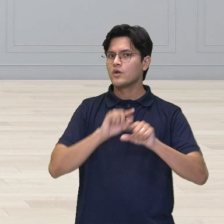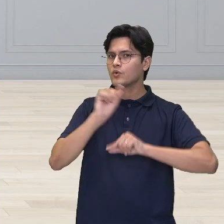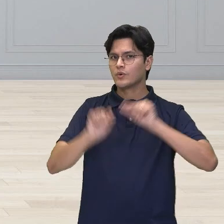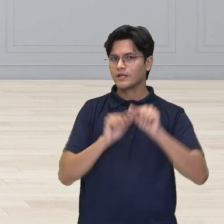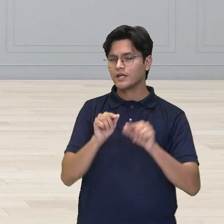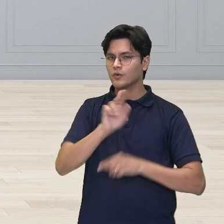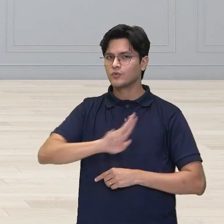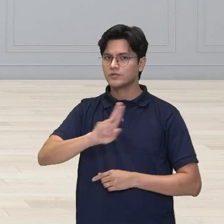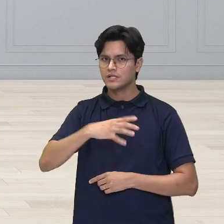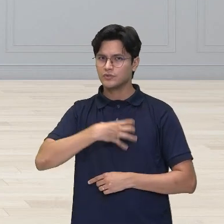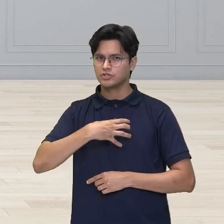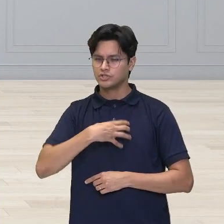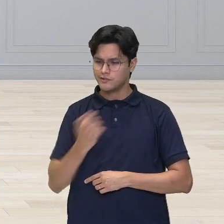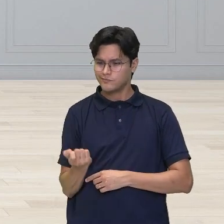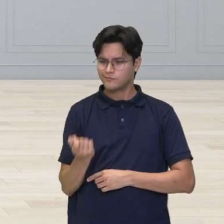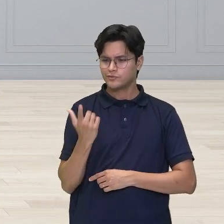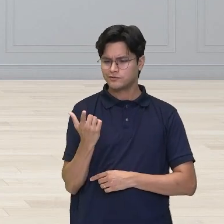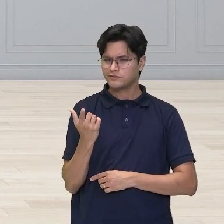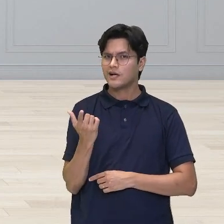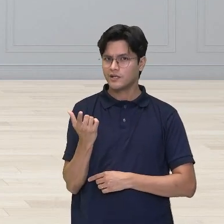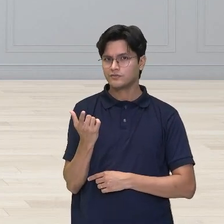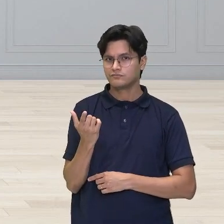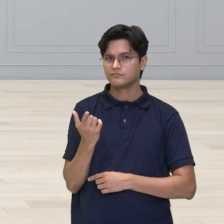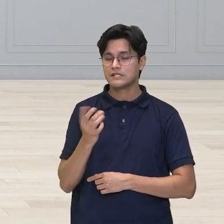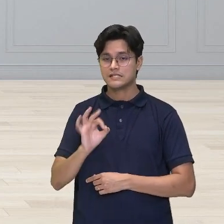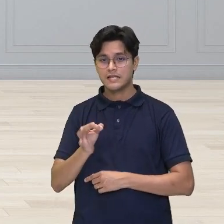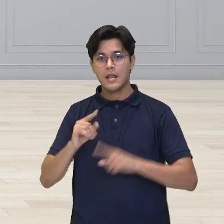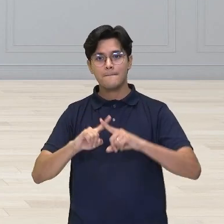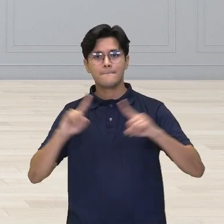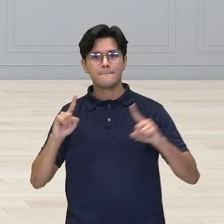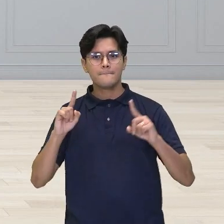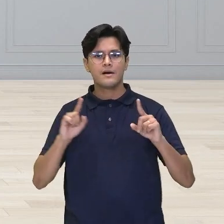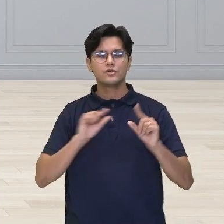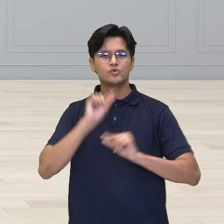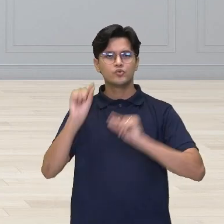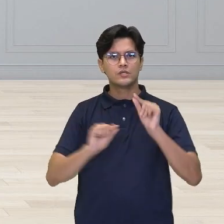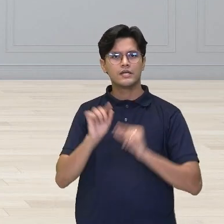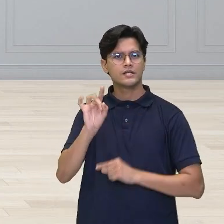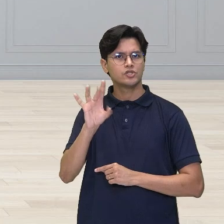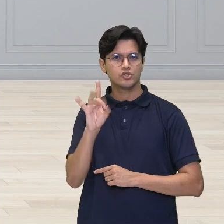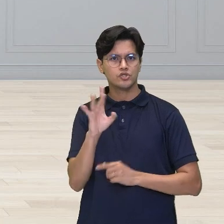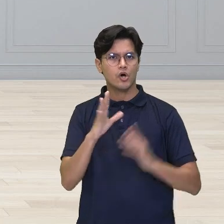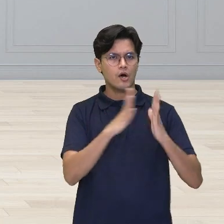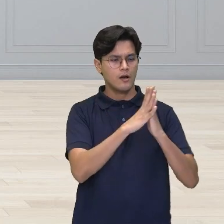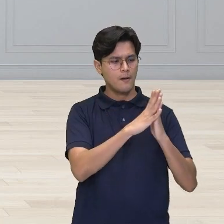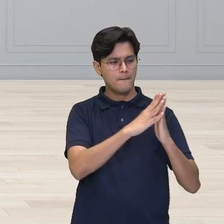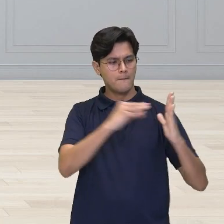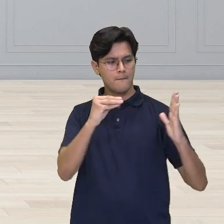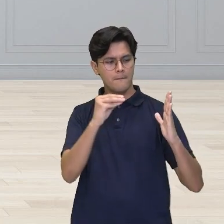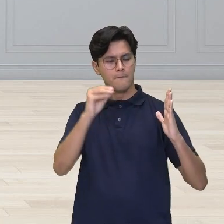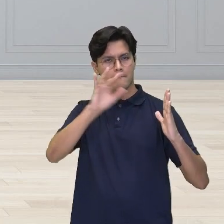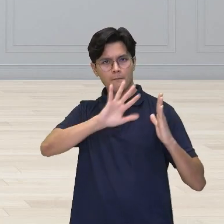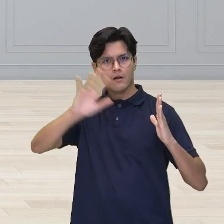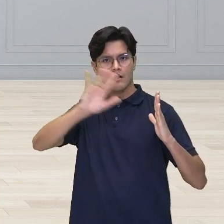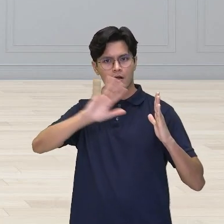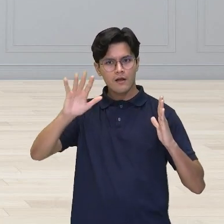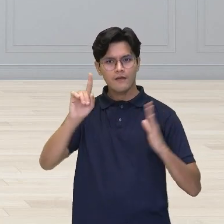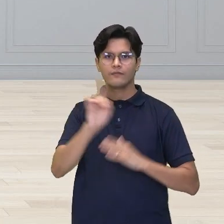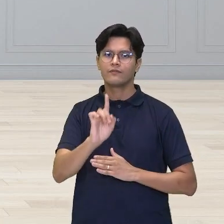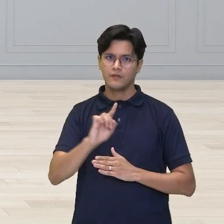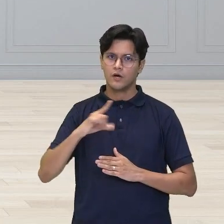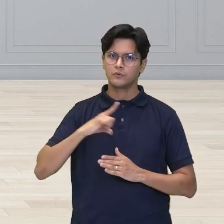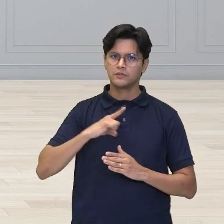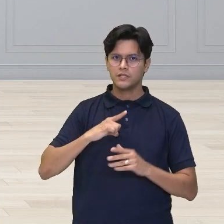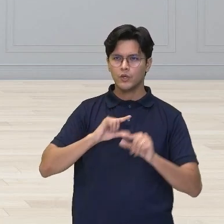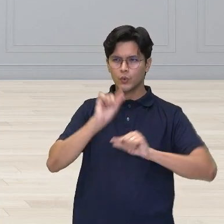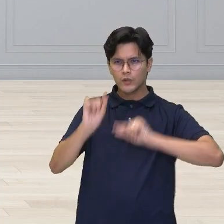na pintura, ela não é naturalista, ou seja, ela não é real, ela tem uma deformidade ali,